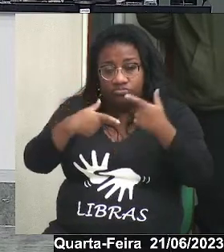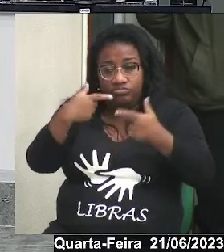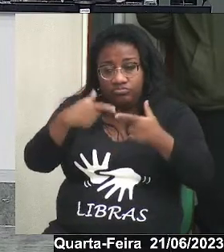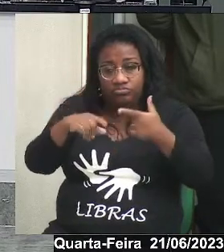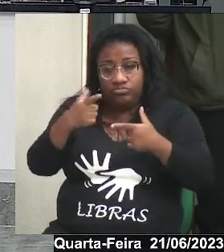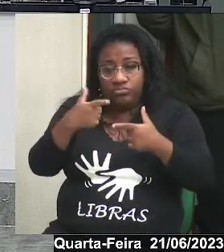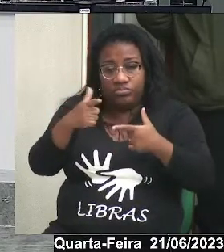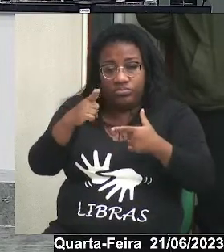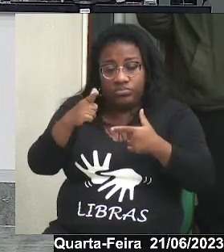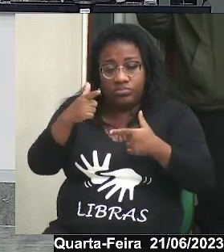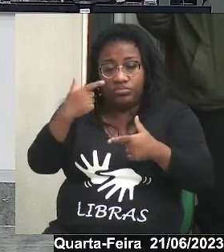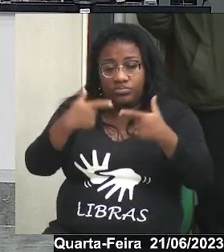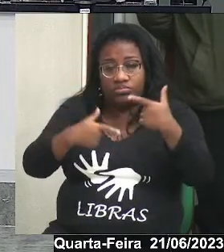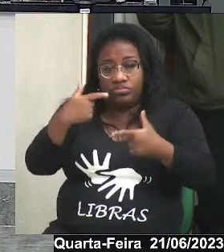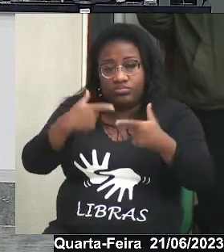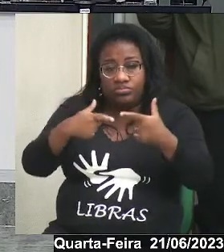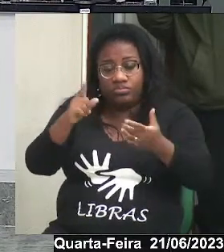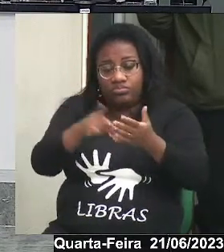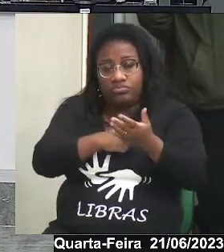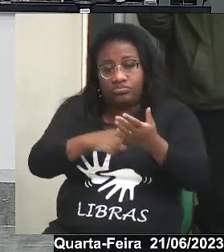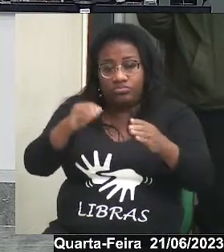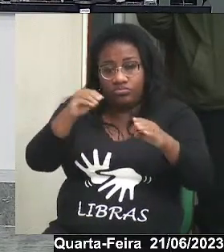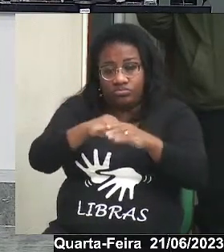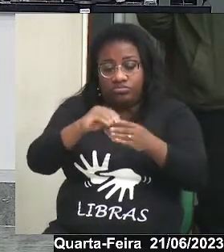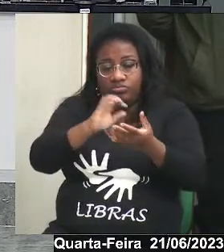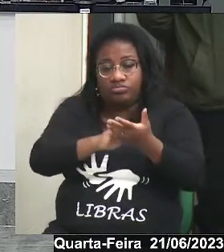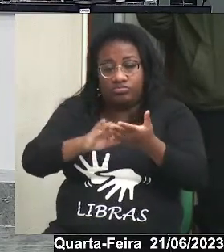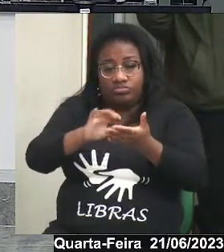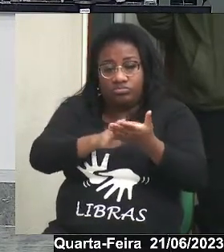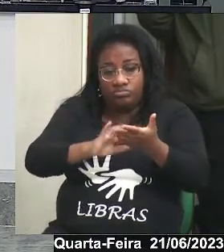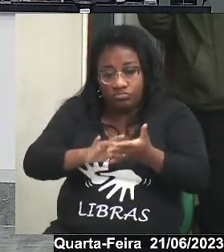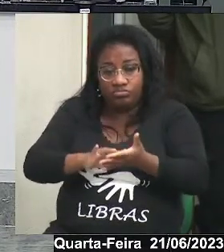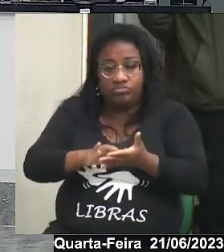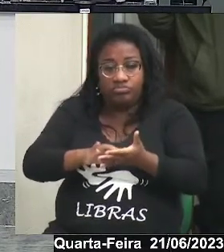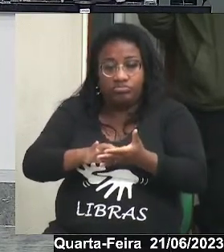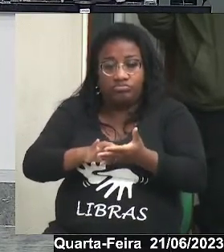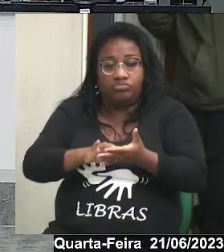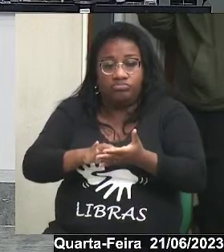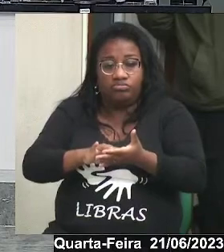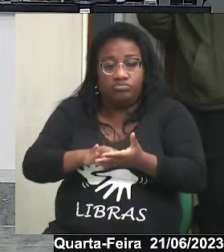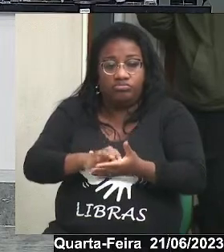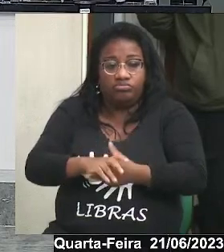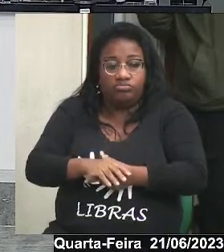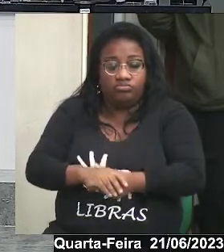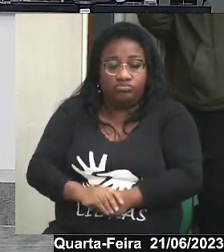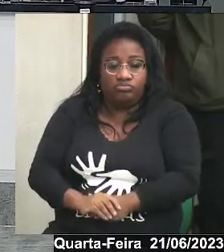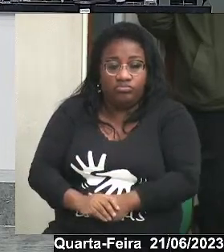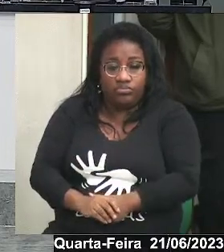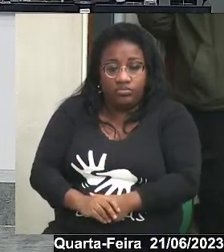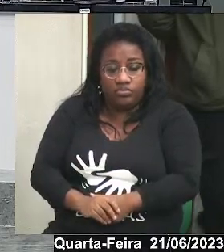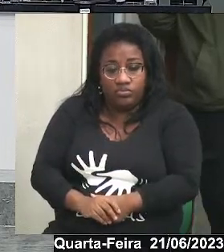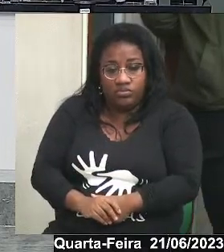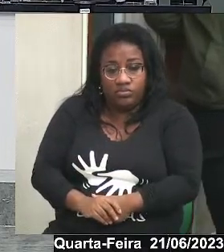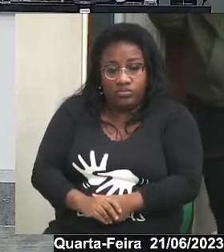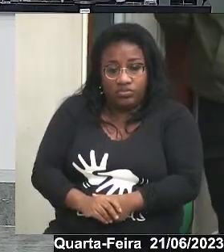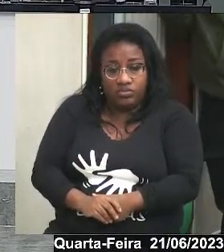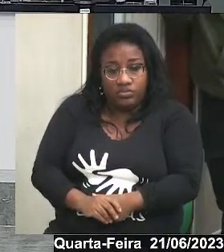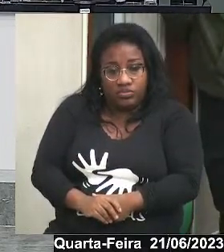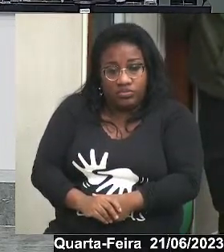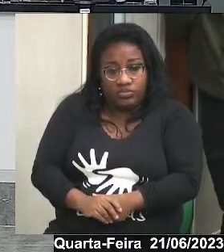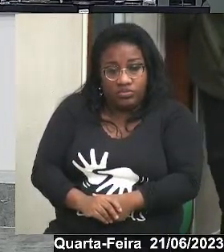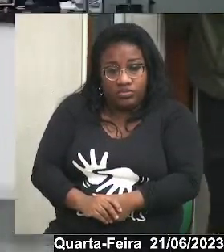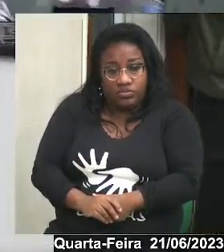está em discussão. Não sofrendo discussão, ela vai à votação. Solicito aos senhores vereadores que registrem os seus